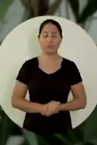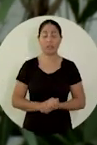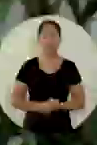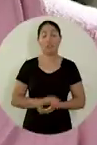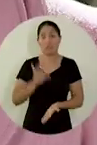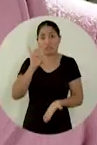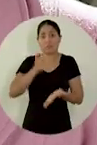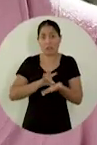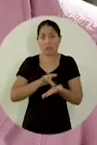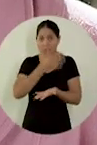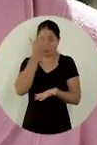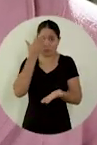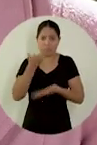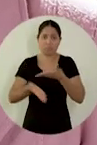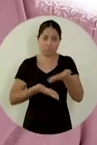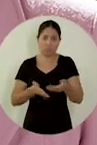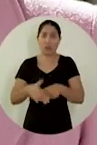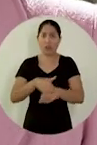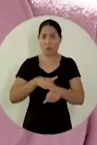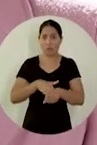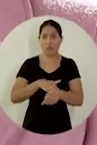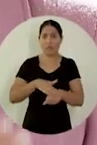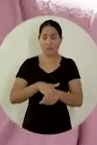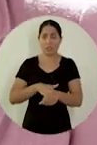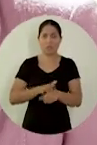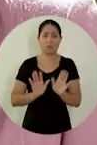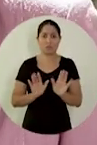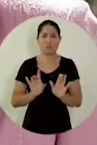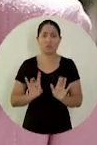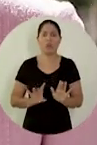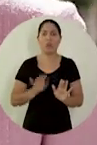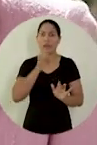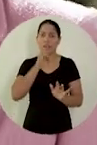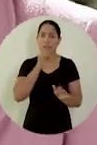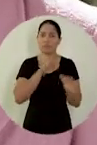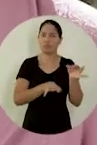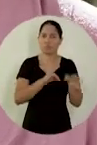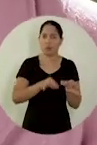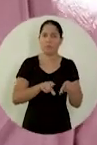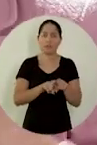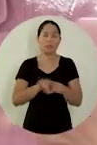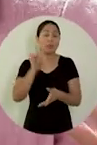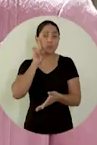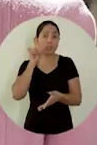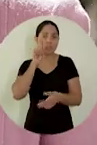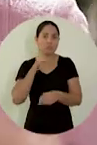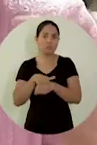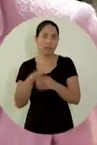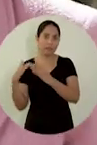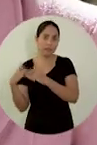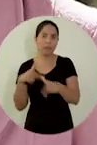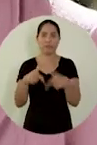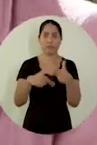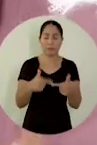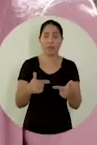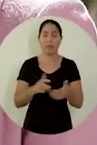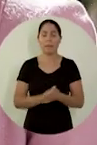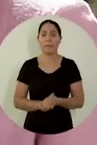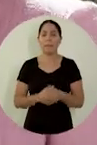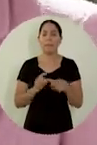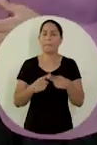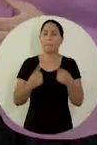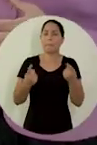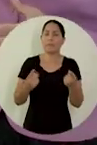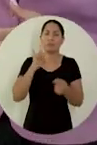repensem o tema? Estão na pauta das conversas, não só da conversa do mundo jurídico, mas também na pauta das conversas cotidianas em casa, no